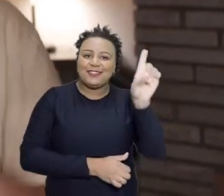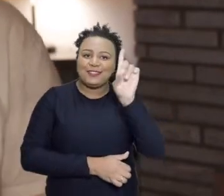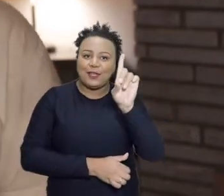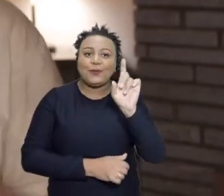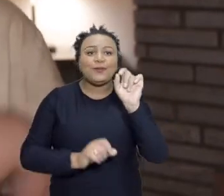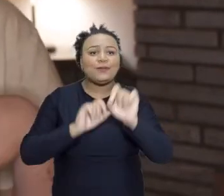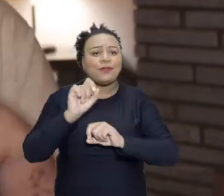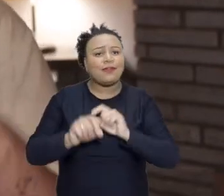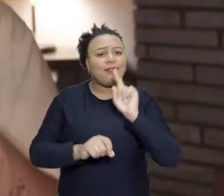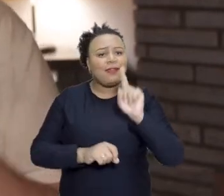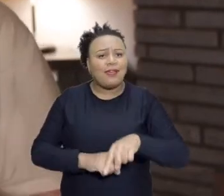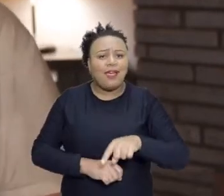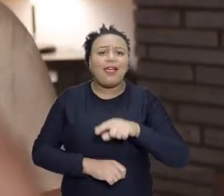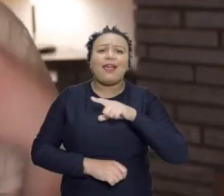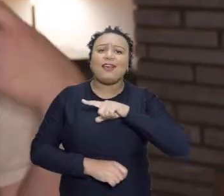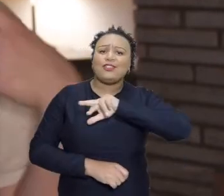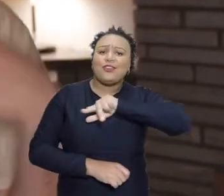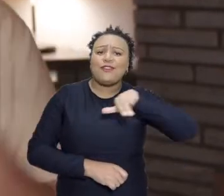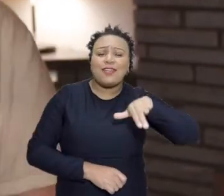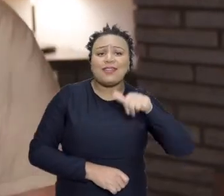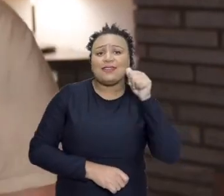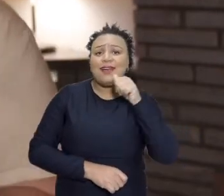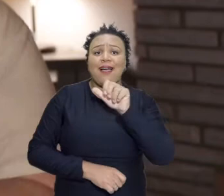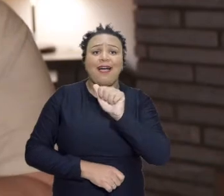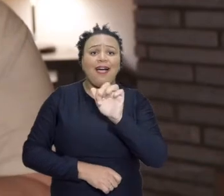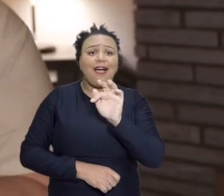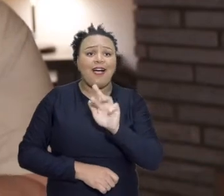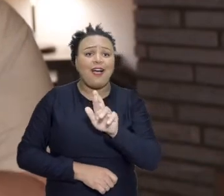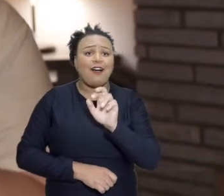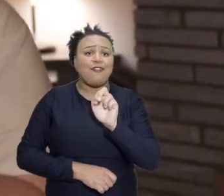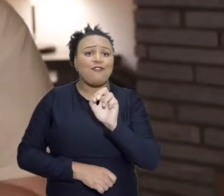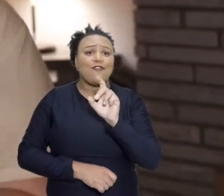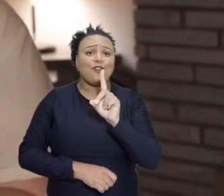eram Afrodite, Dionísio,